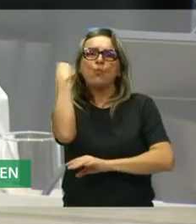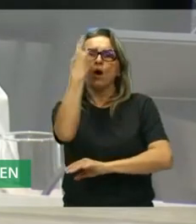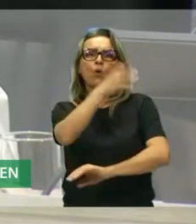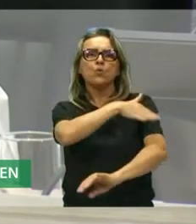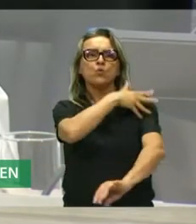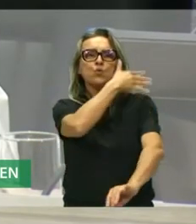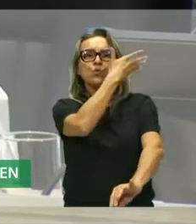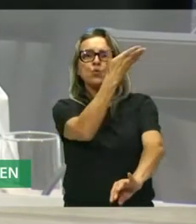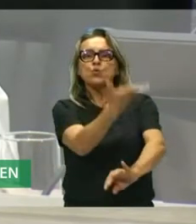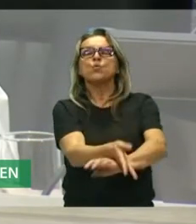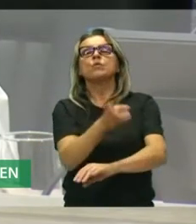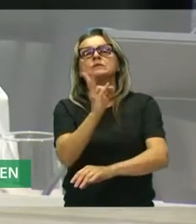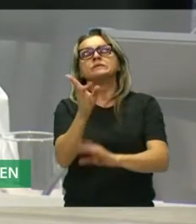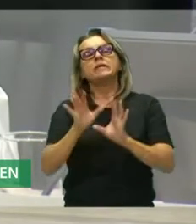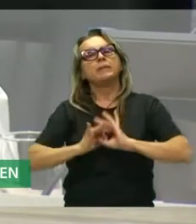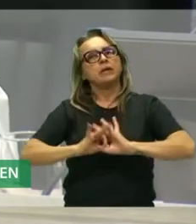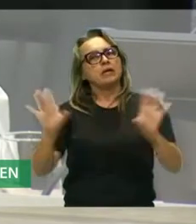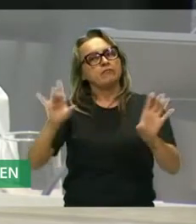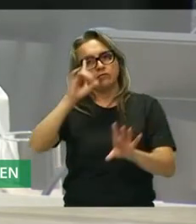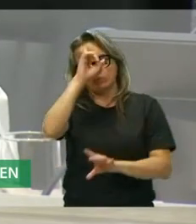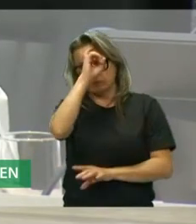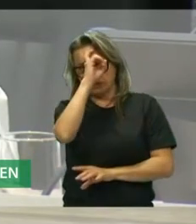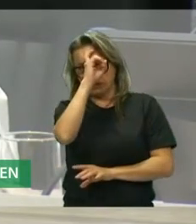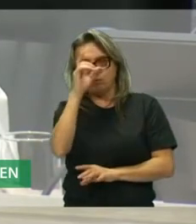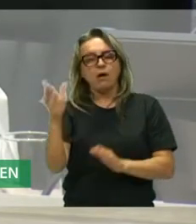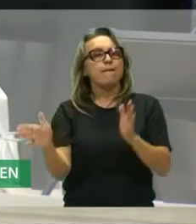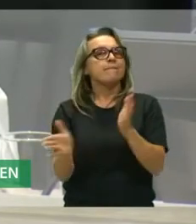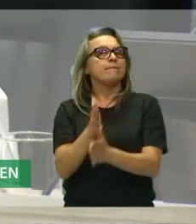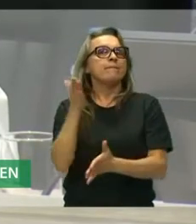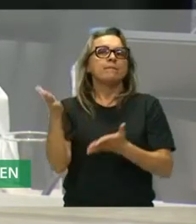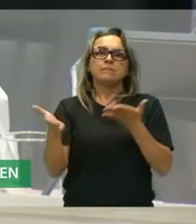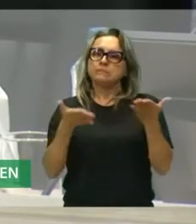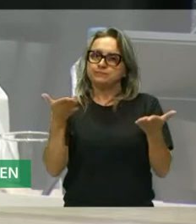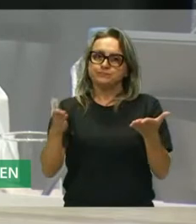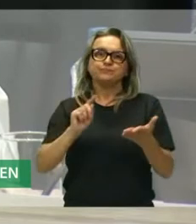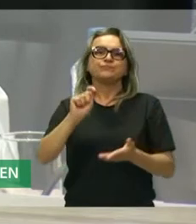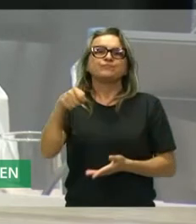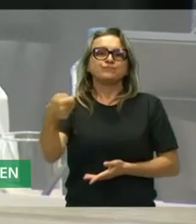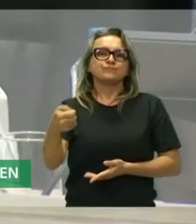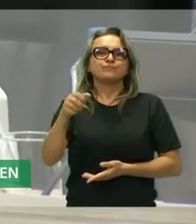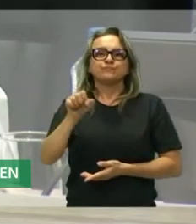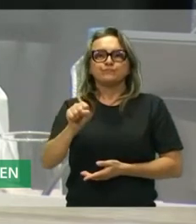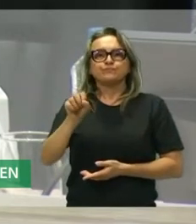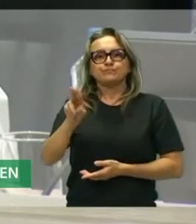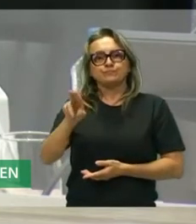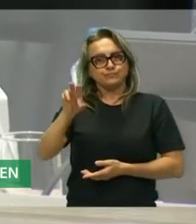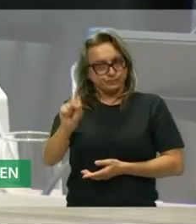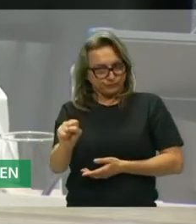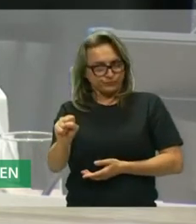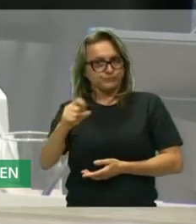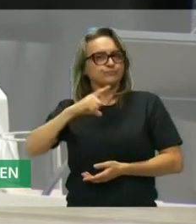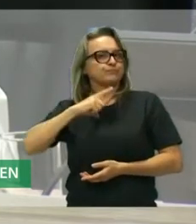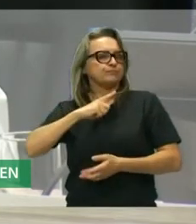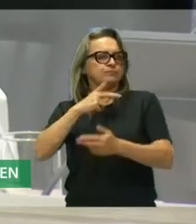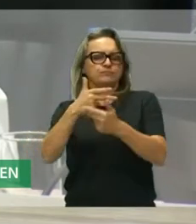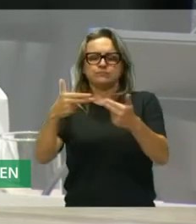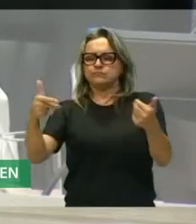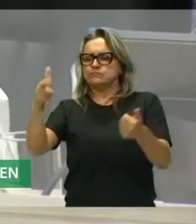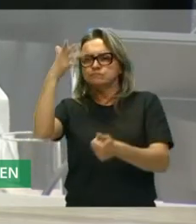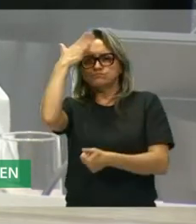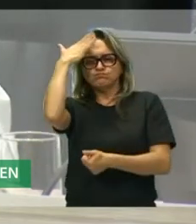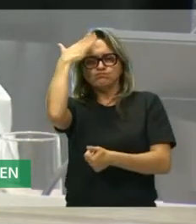A doutora Ana Totti é uma sumidade no que se refere ao SUS. Tem muita coisa que, às vezes, nós ficamos um